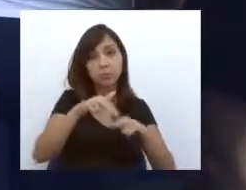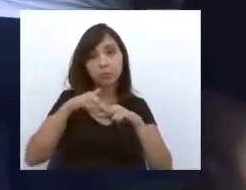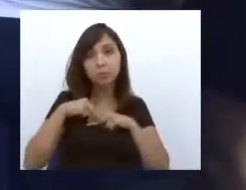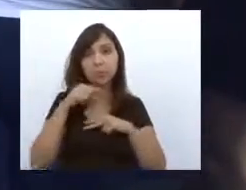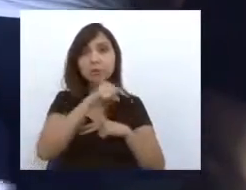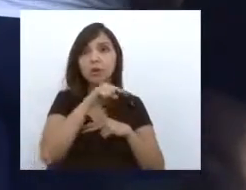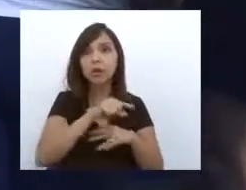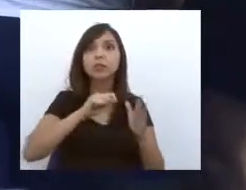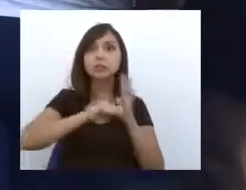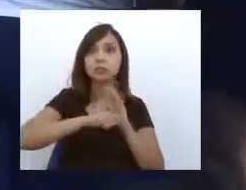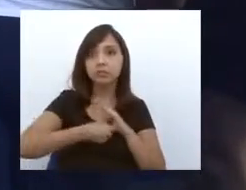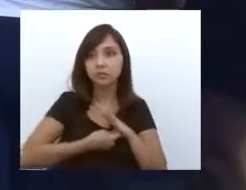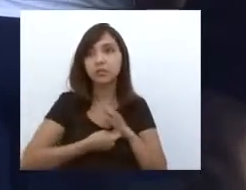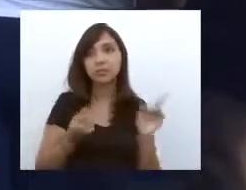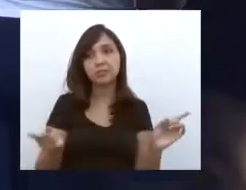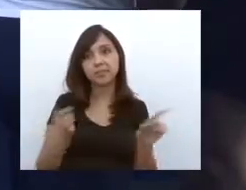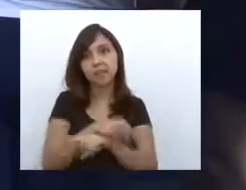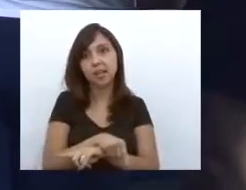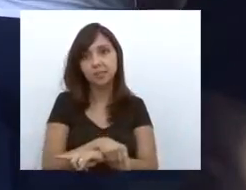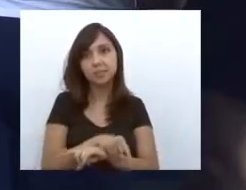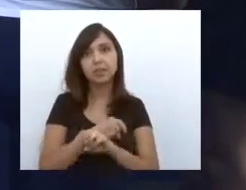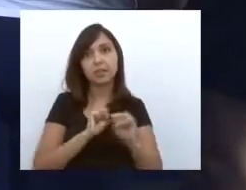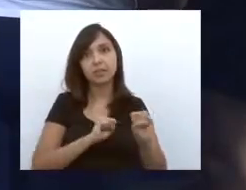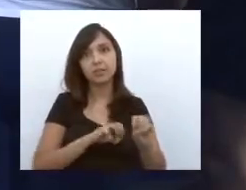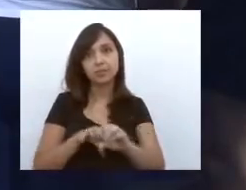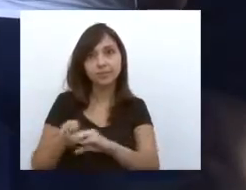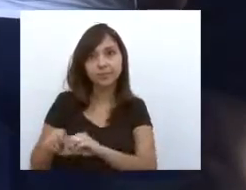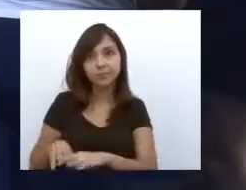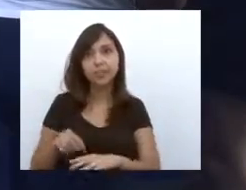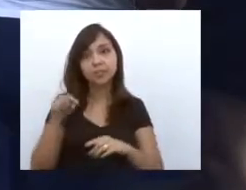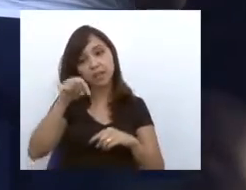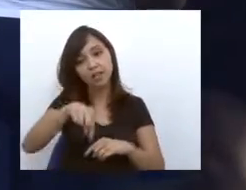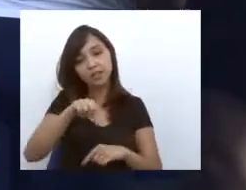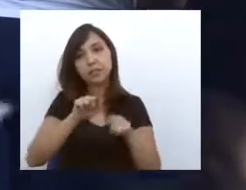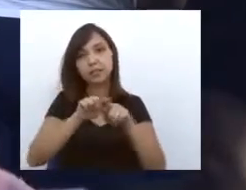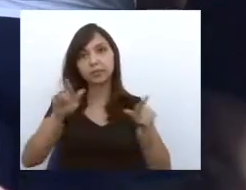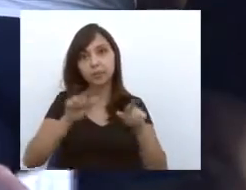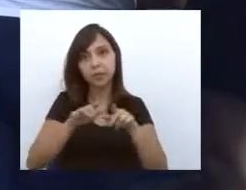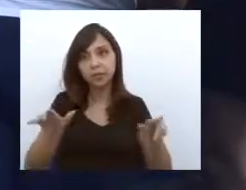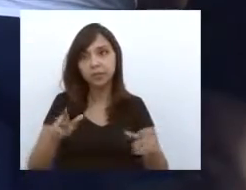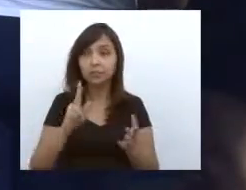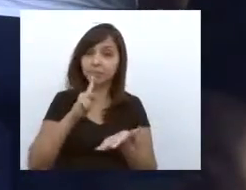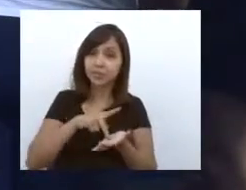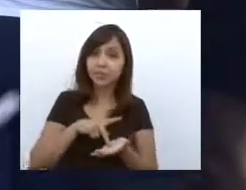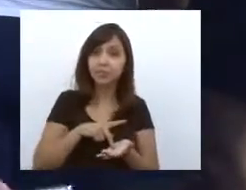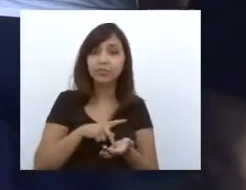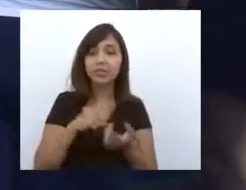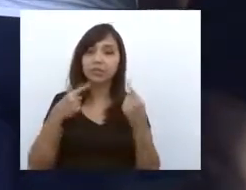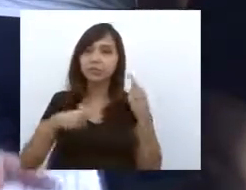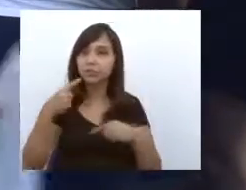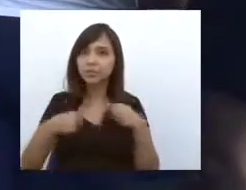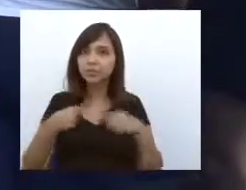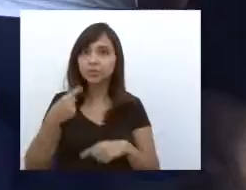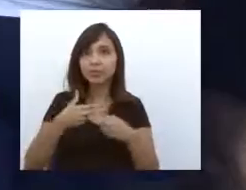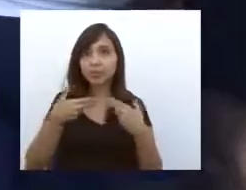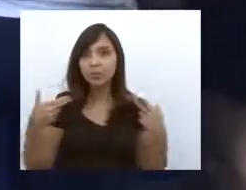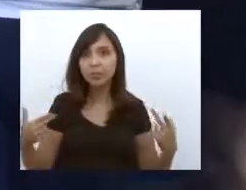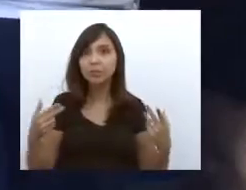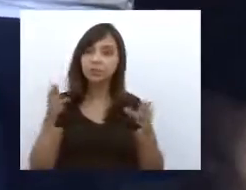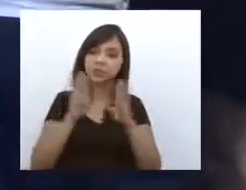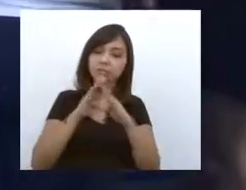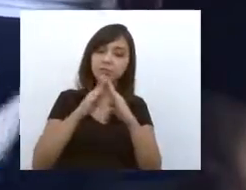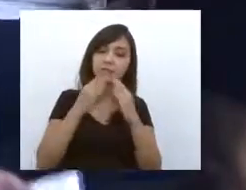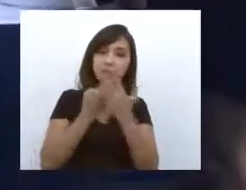do fechamento arbitrário de unidades educacionais aqui em Guarulhos. Na verdade, eles estão discutindo, algumas escolas ainda não foram fechadas,